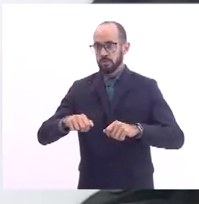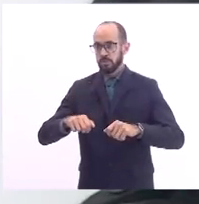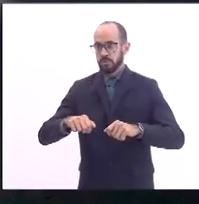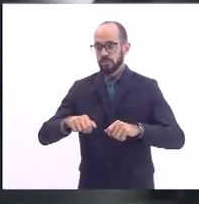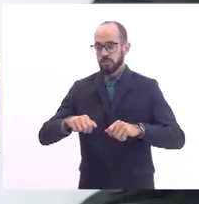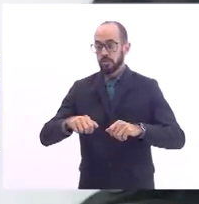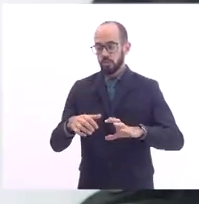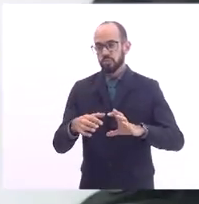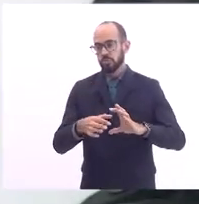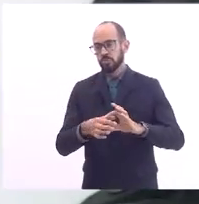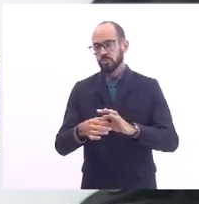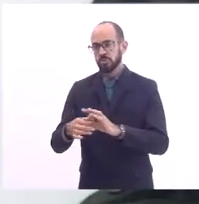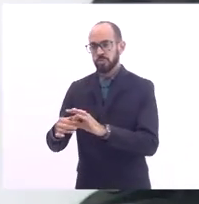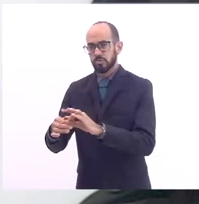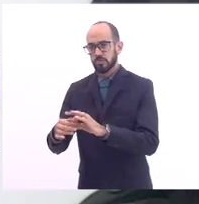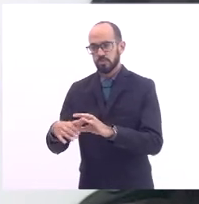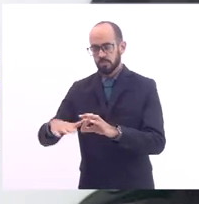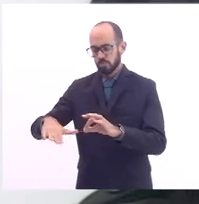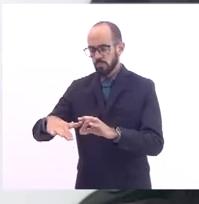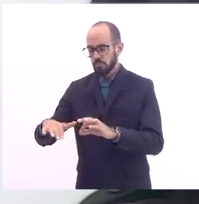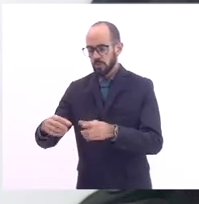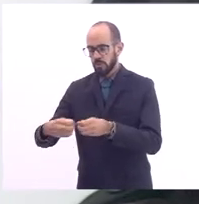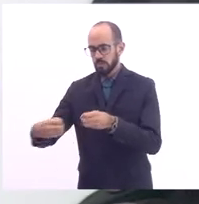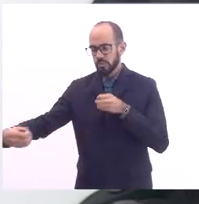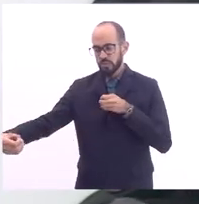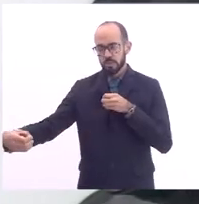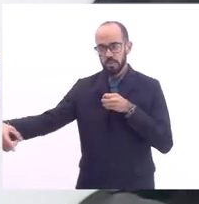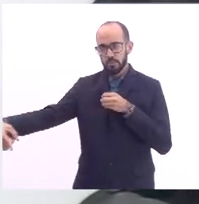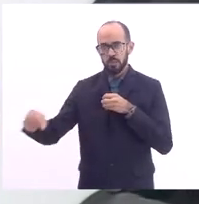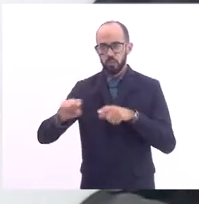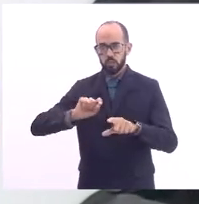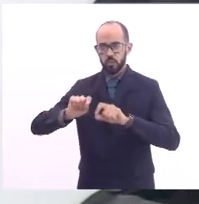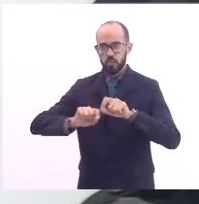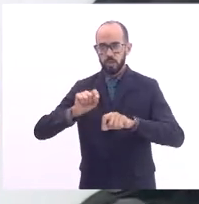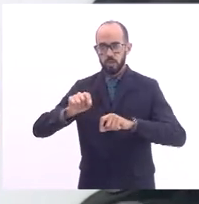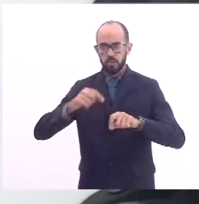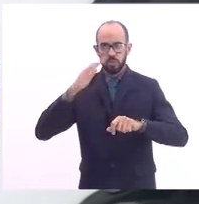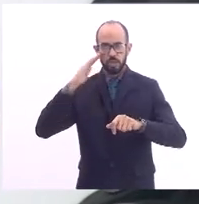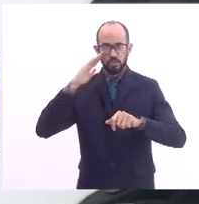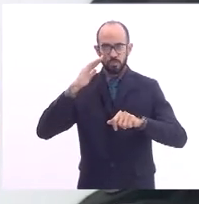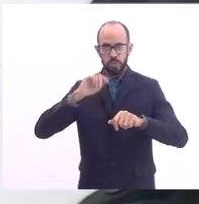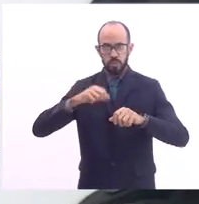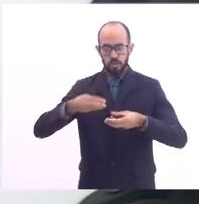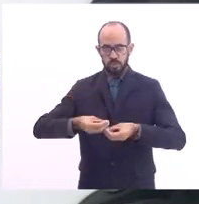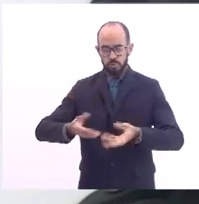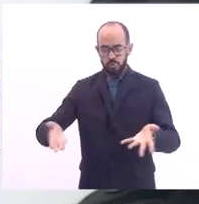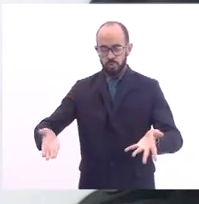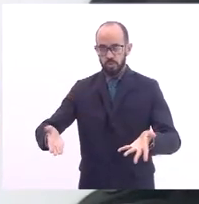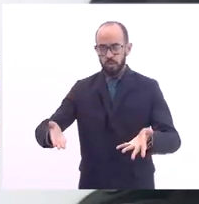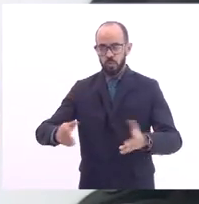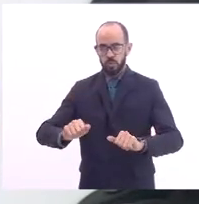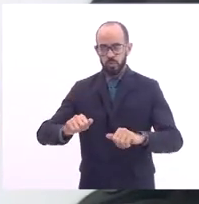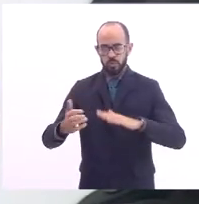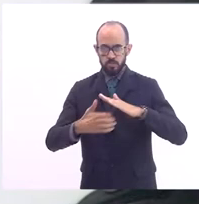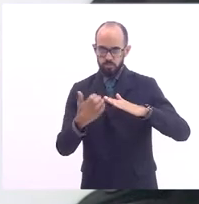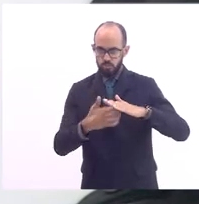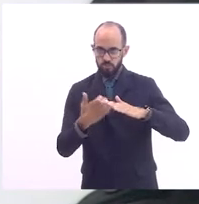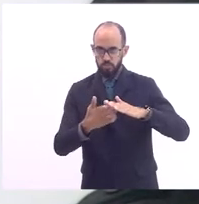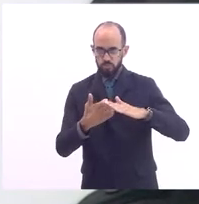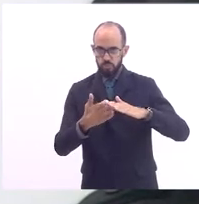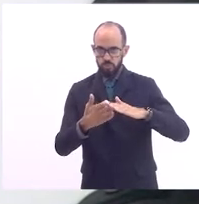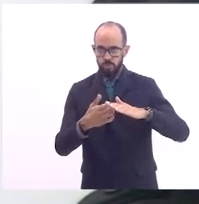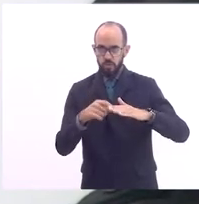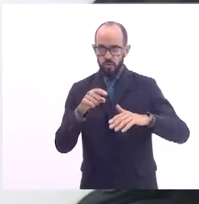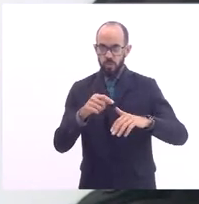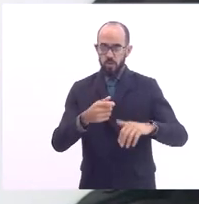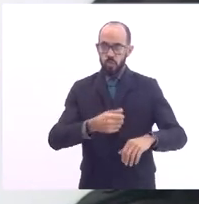havendo é um grande distanciamento dos entendimentos entre a distribuidora e a empresa. O industrial quer se